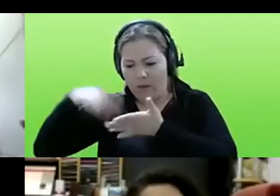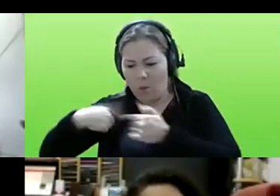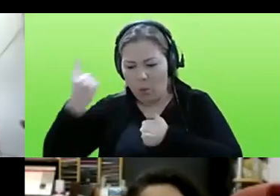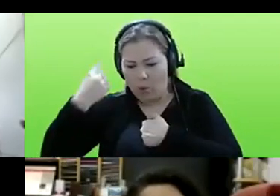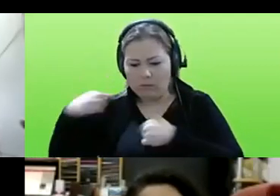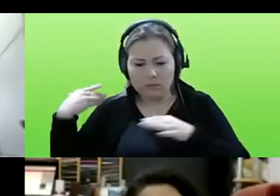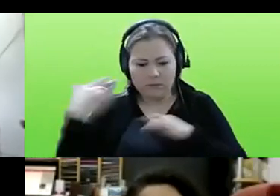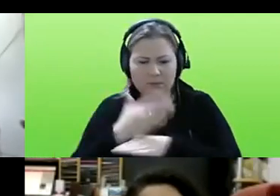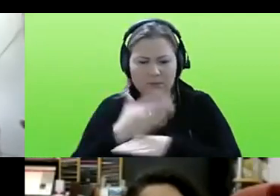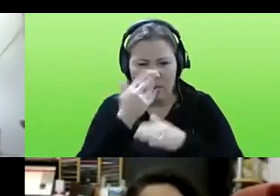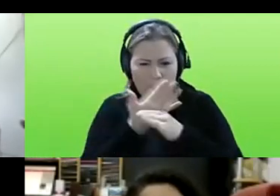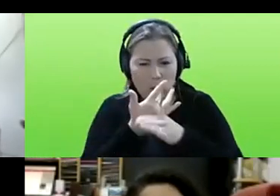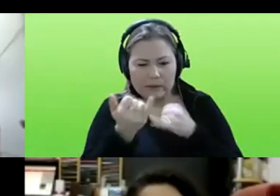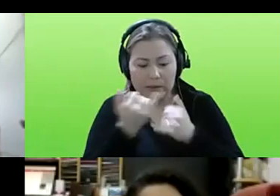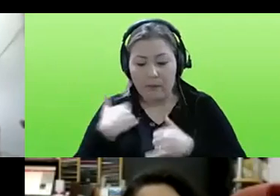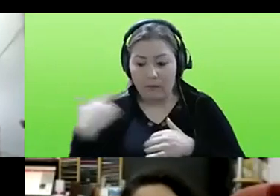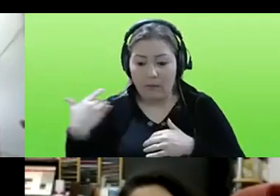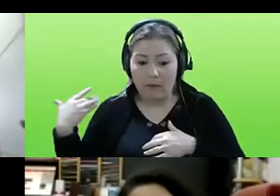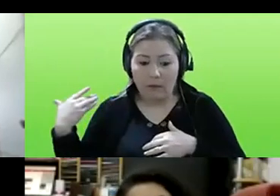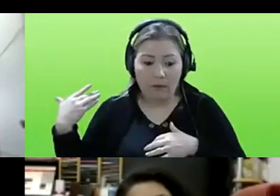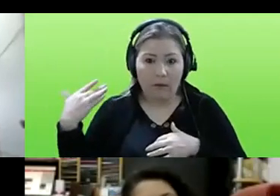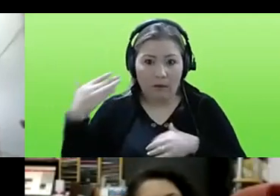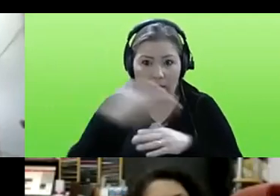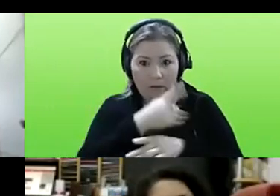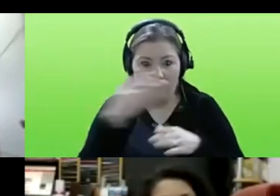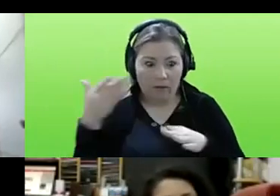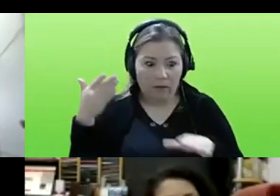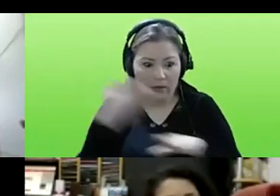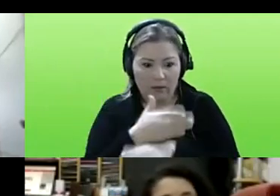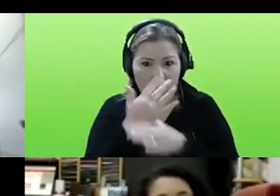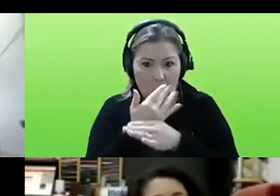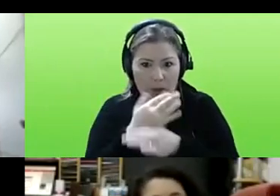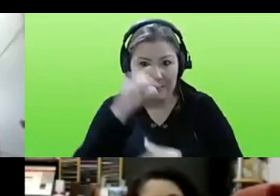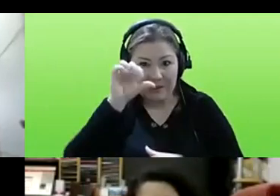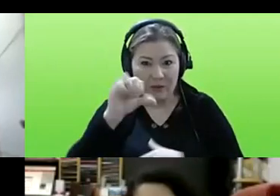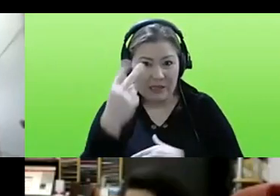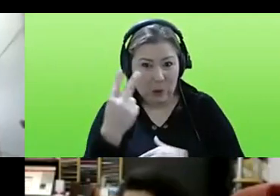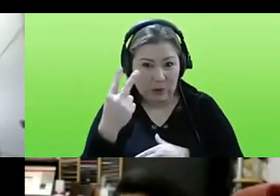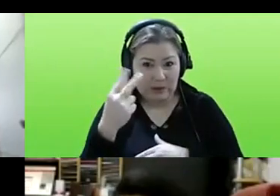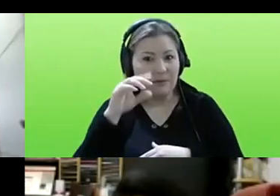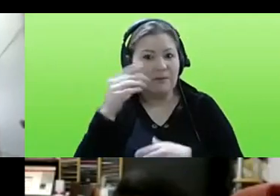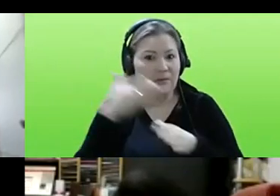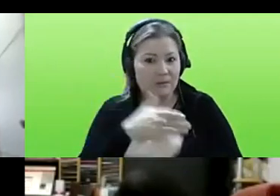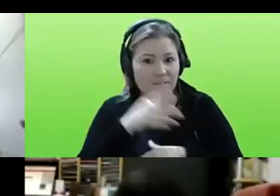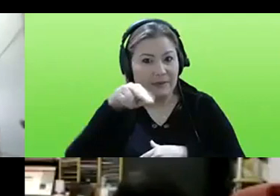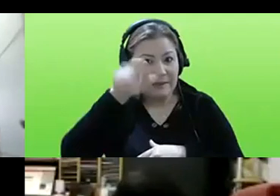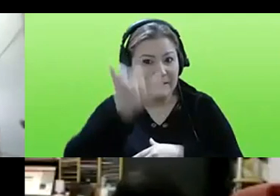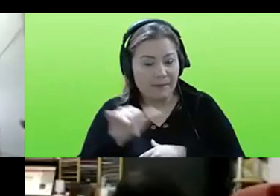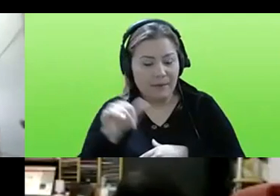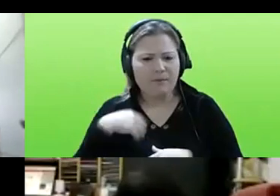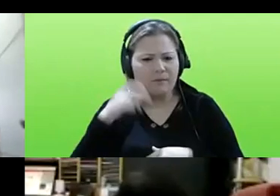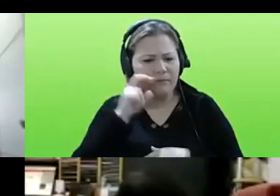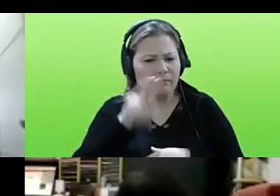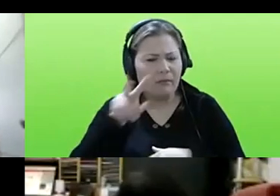Grande do Sul, onde eu caí de paraquedas em 92, eu ainda cheguei a ver alguns